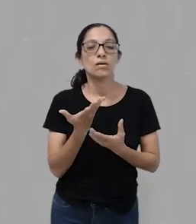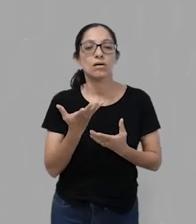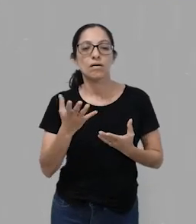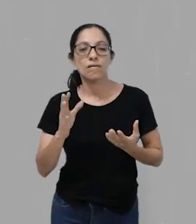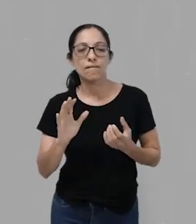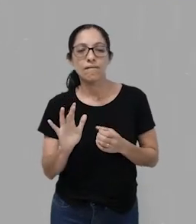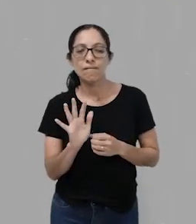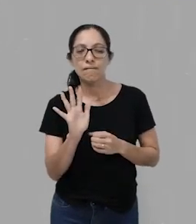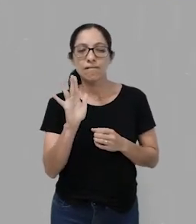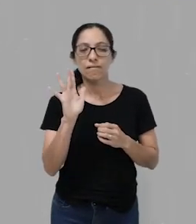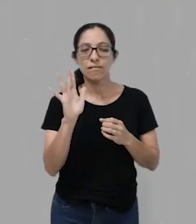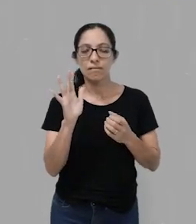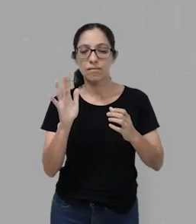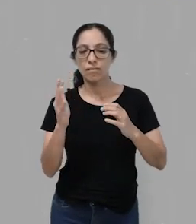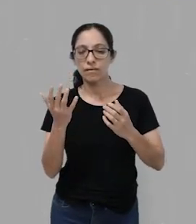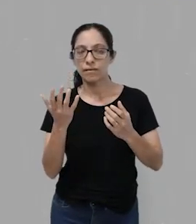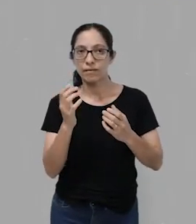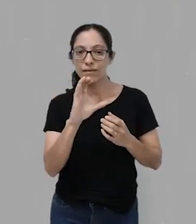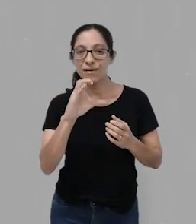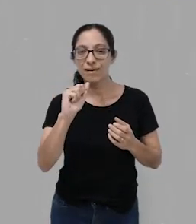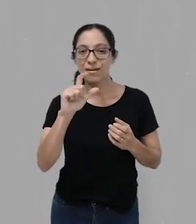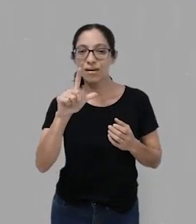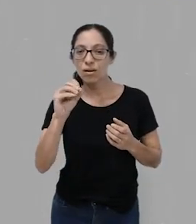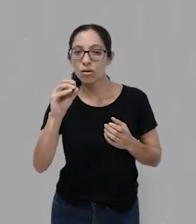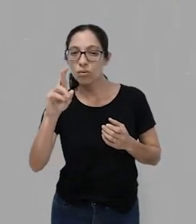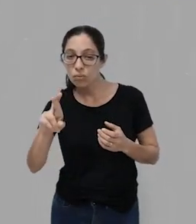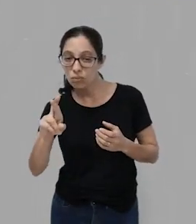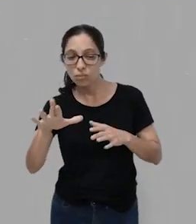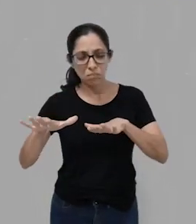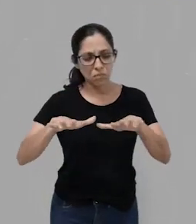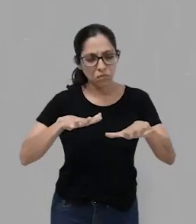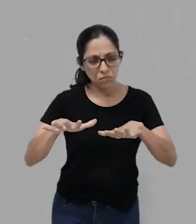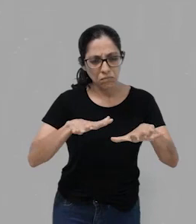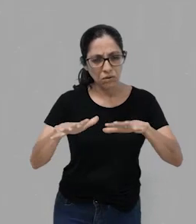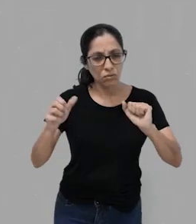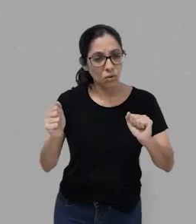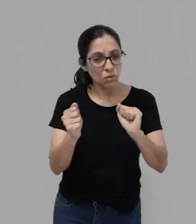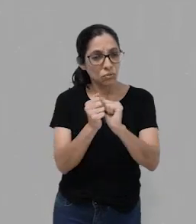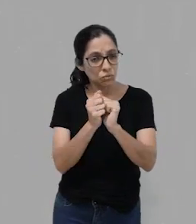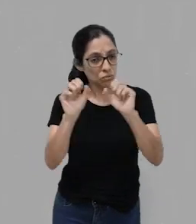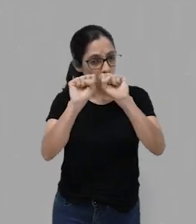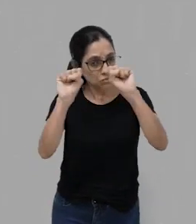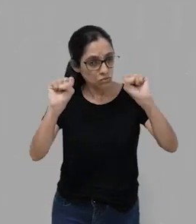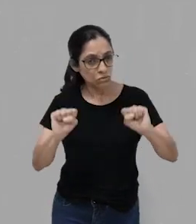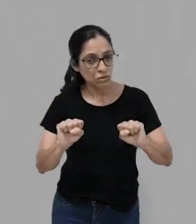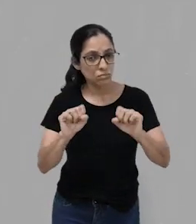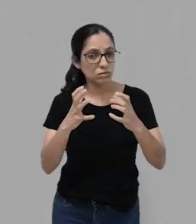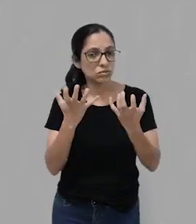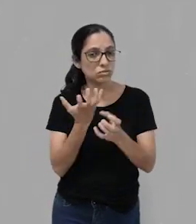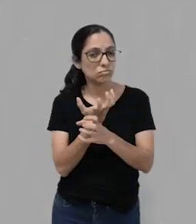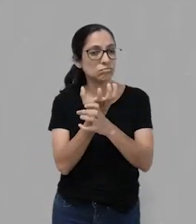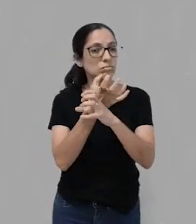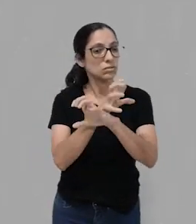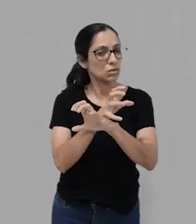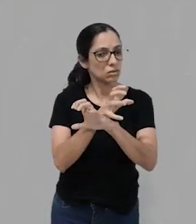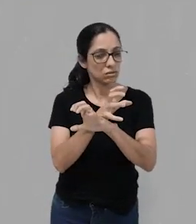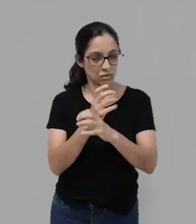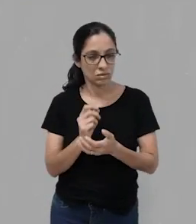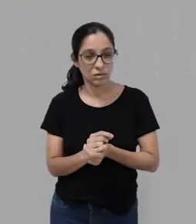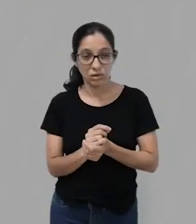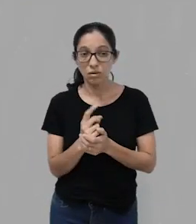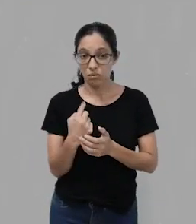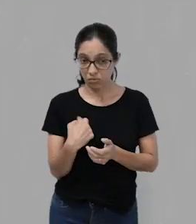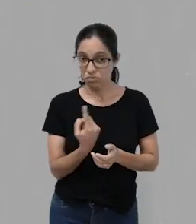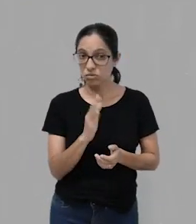movimento. Obviamente que não é ele sozinho, é junto com o sistema esquelético, junto com as articulações ali. Então,